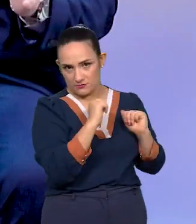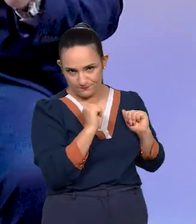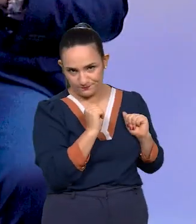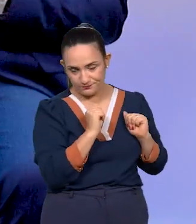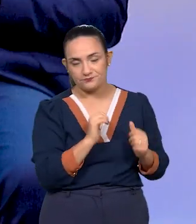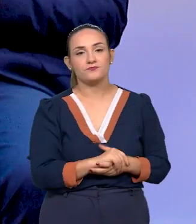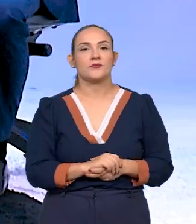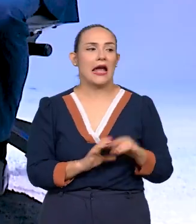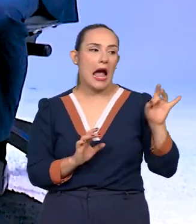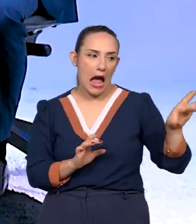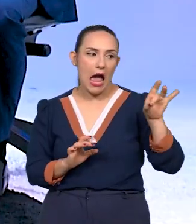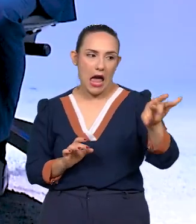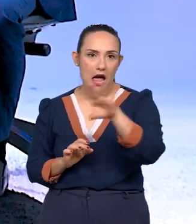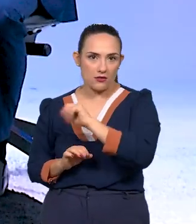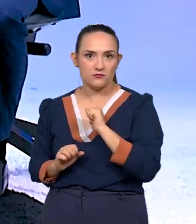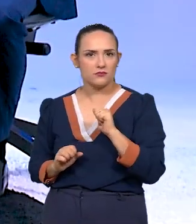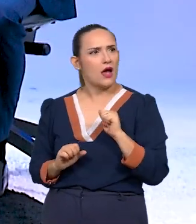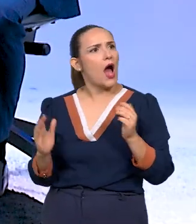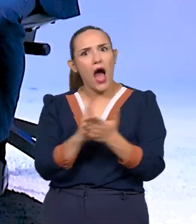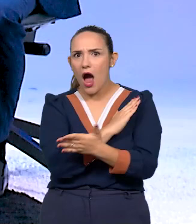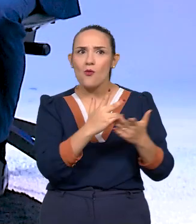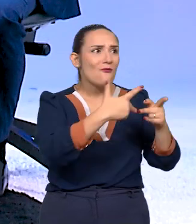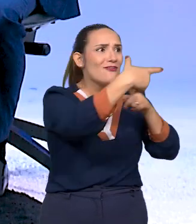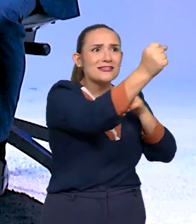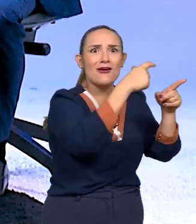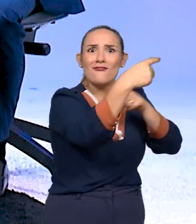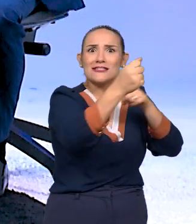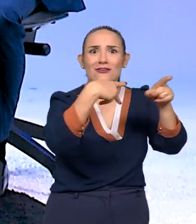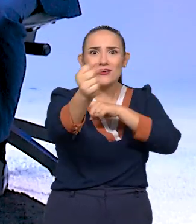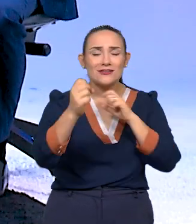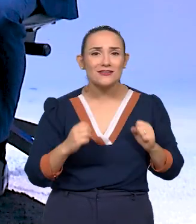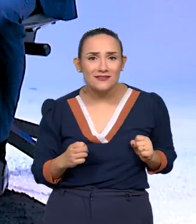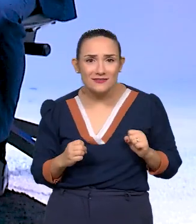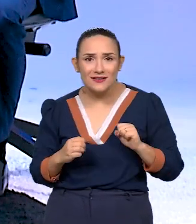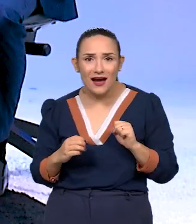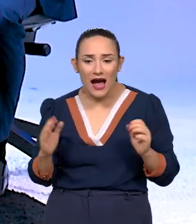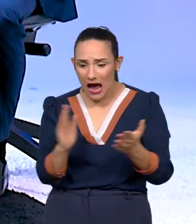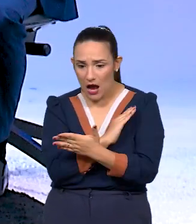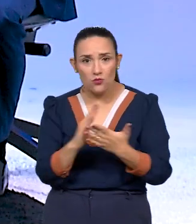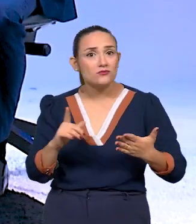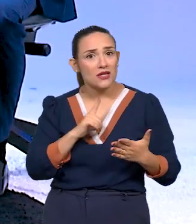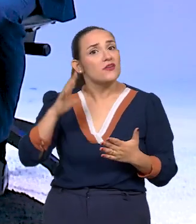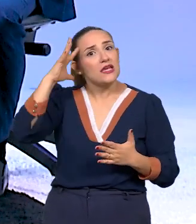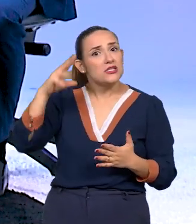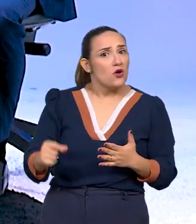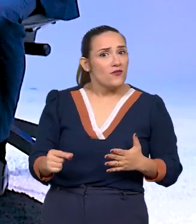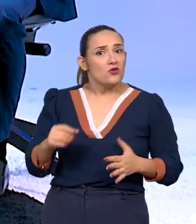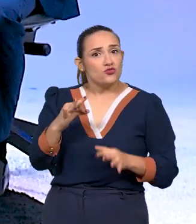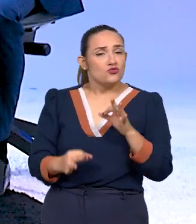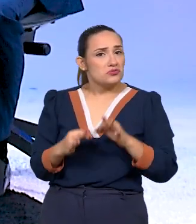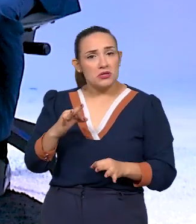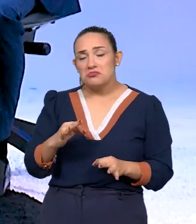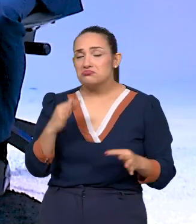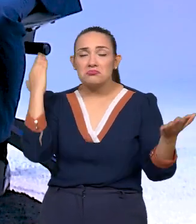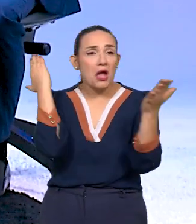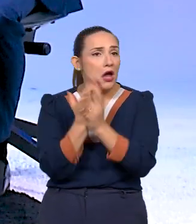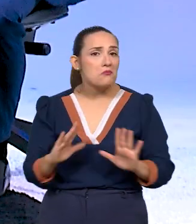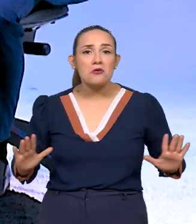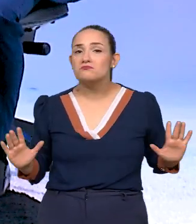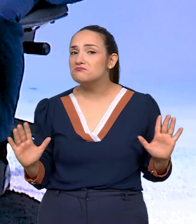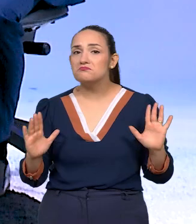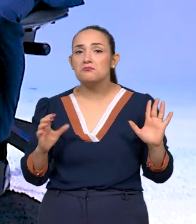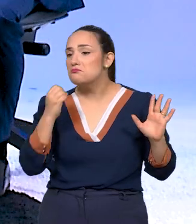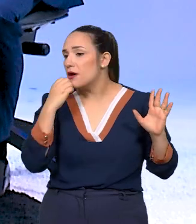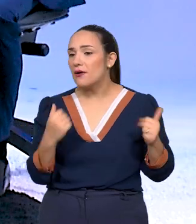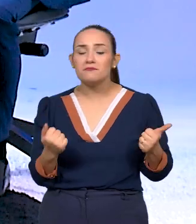Individualmente. Muitos ganharam essa ação. Muitos tiveram decisões judiciais que transitaram em julgado, ou